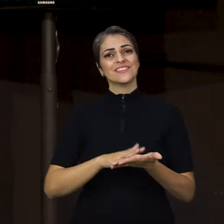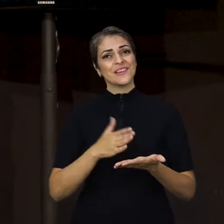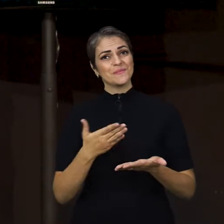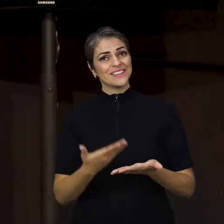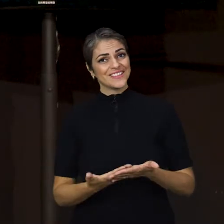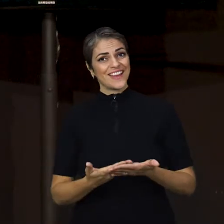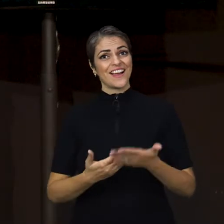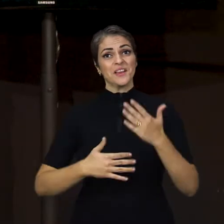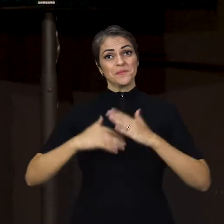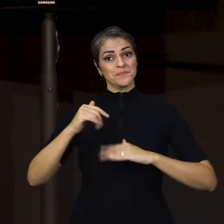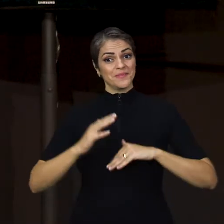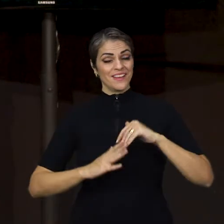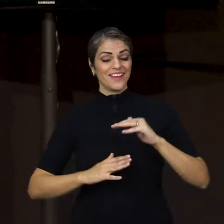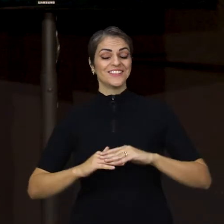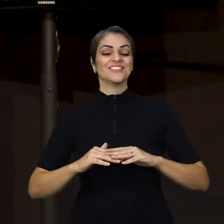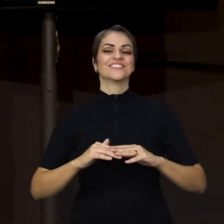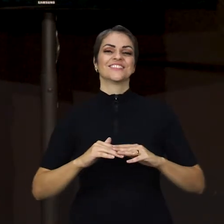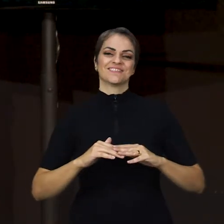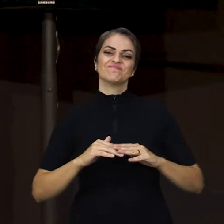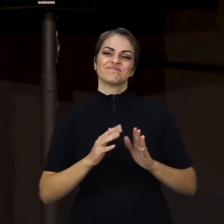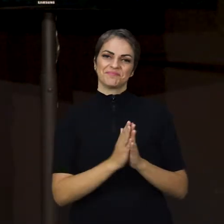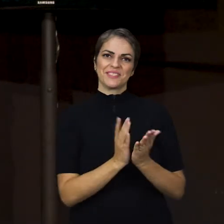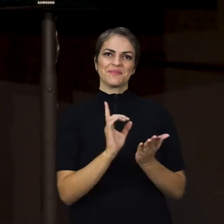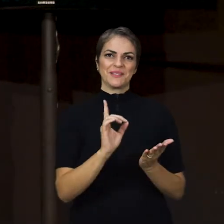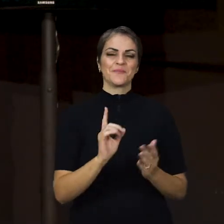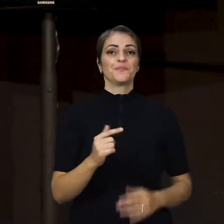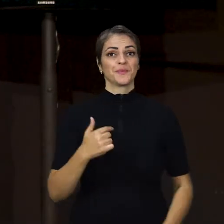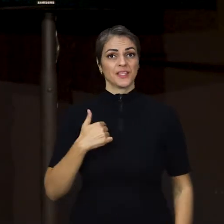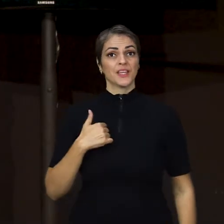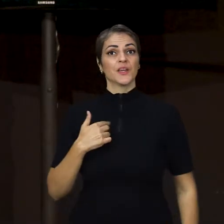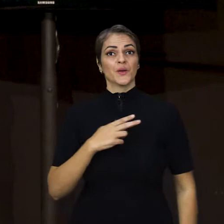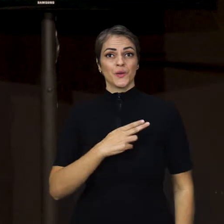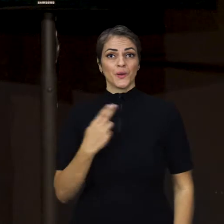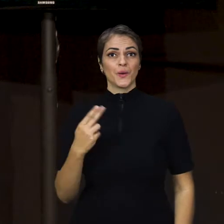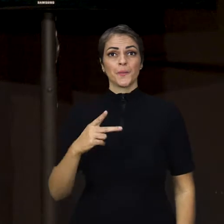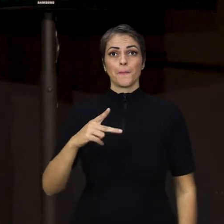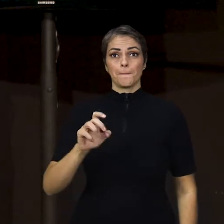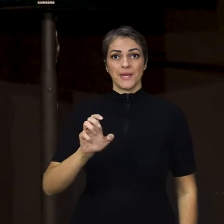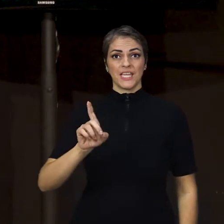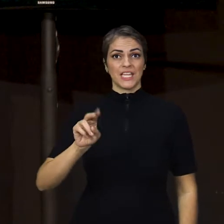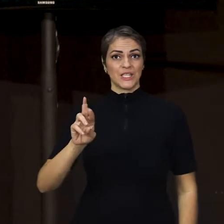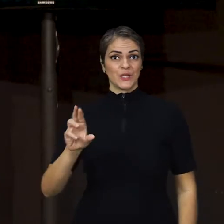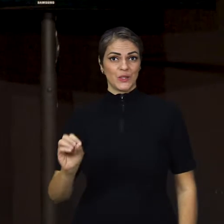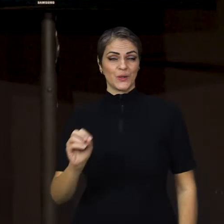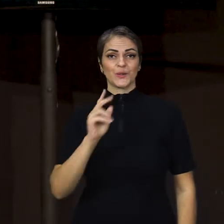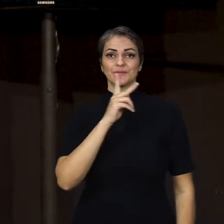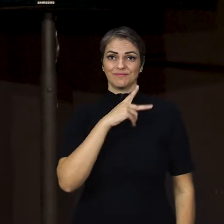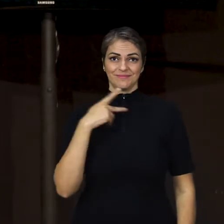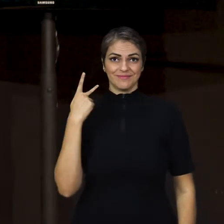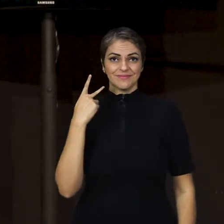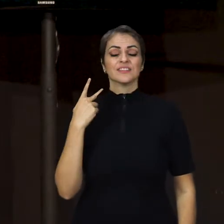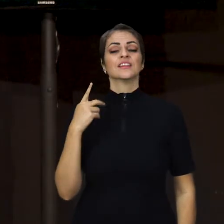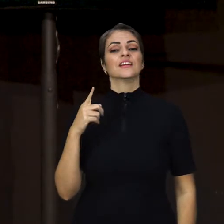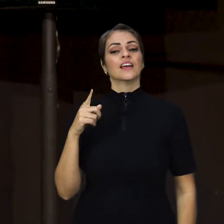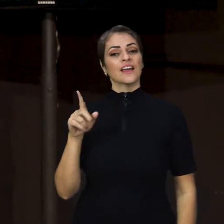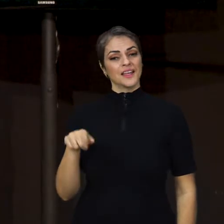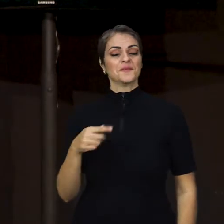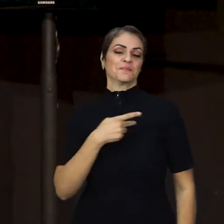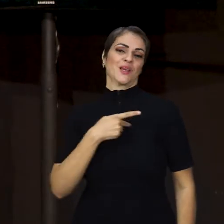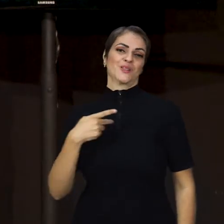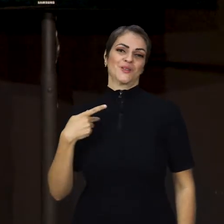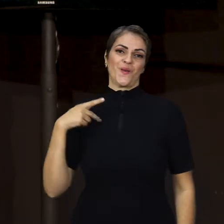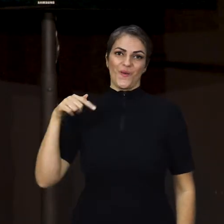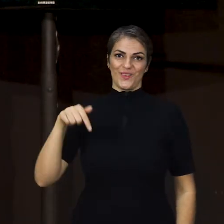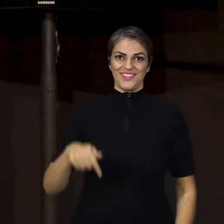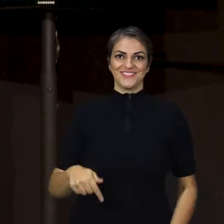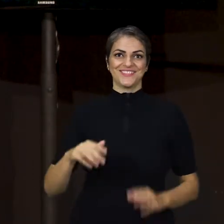Aplicar as Escrituras. Meu nome é Pedro, sou um dos pastores da nossa igreja e eu tenho muita alegria de estar aqui